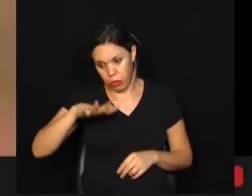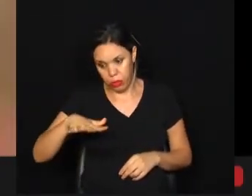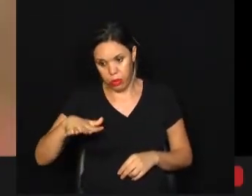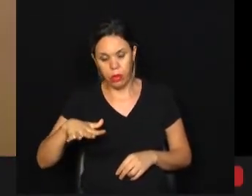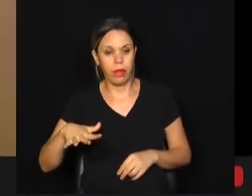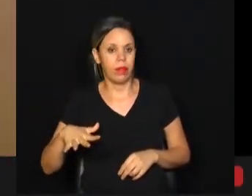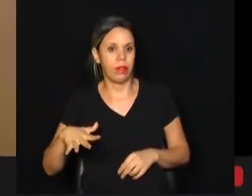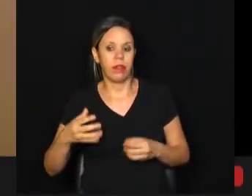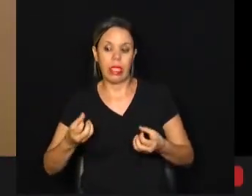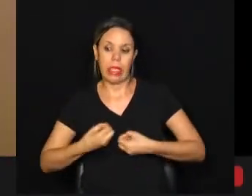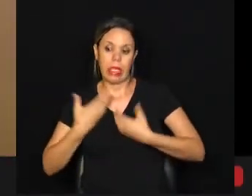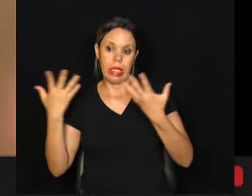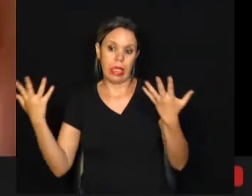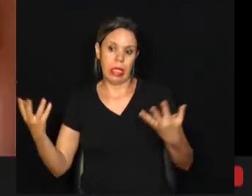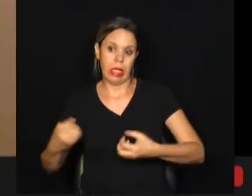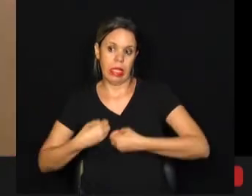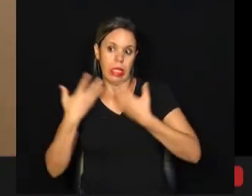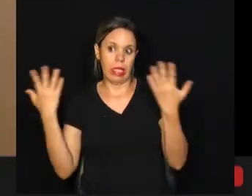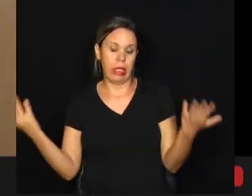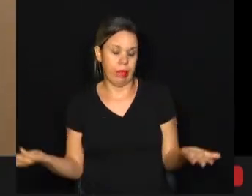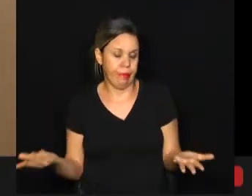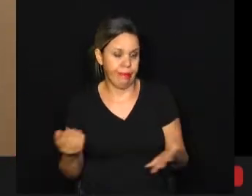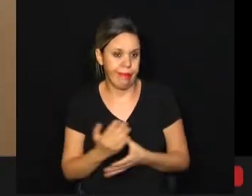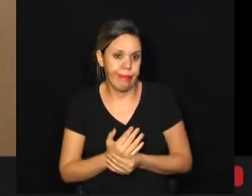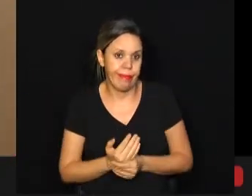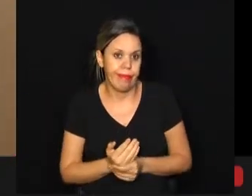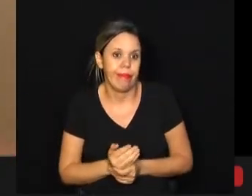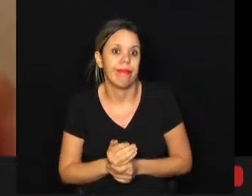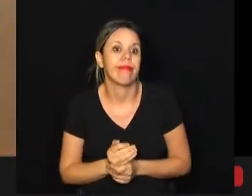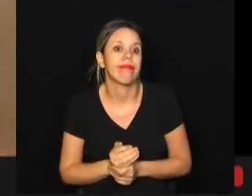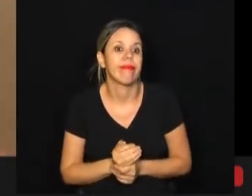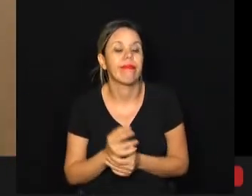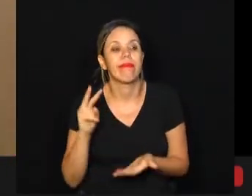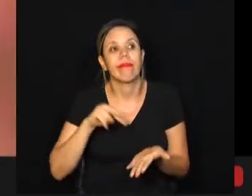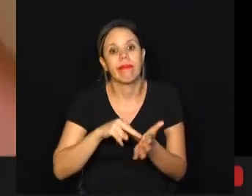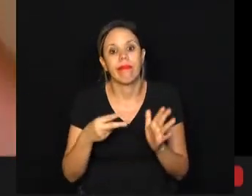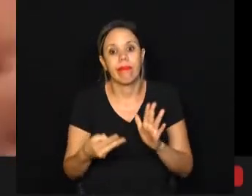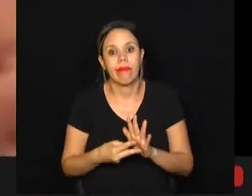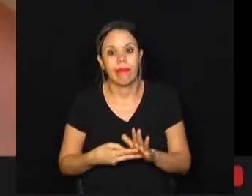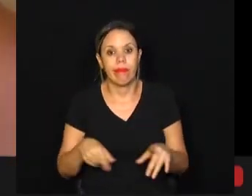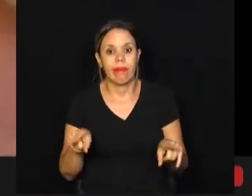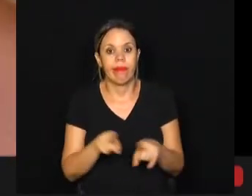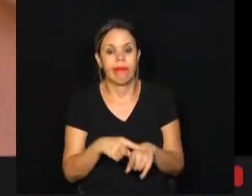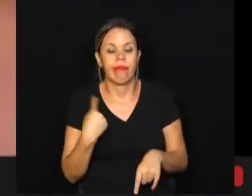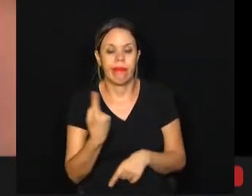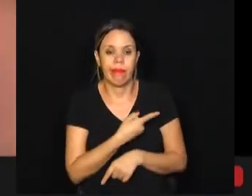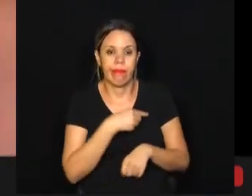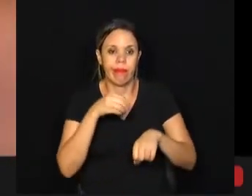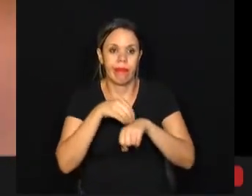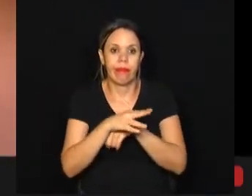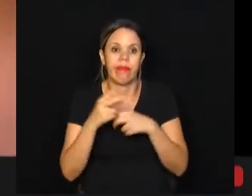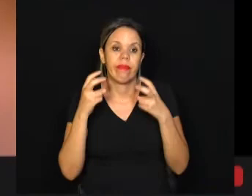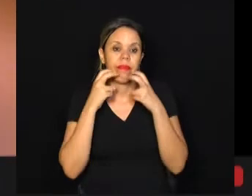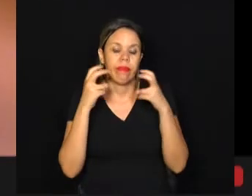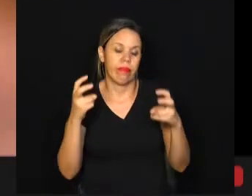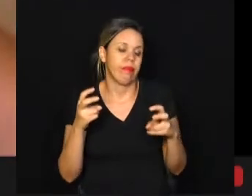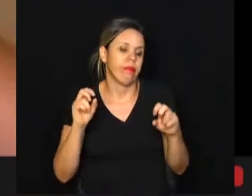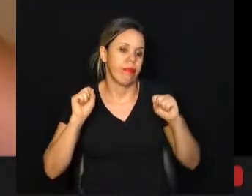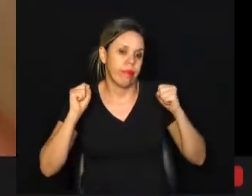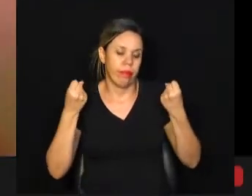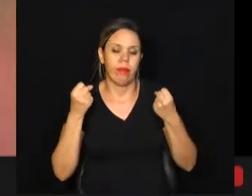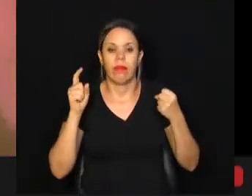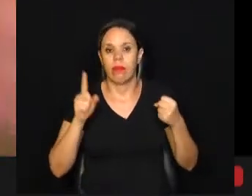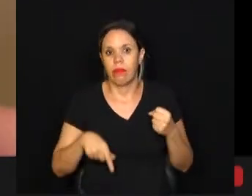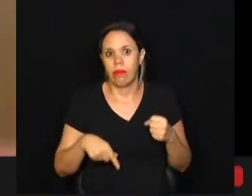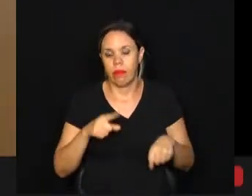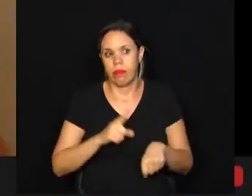expressa dessa maneira. E o se expressar dessa maneira significa também nós damos esse grito assim, porque